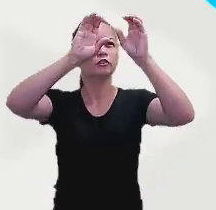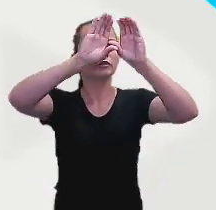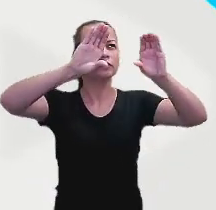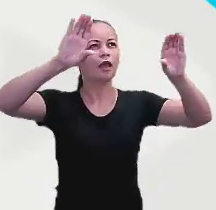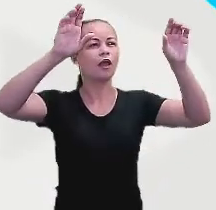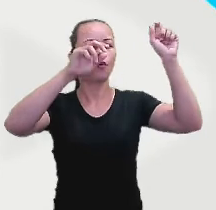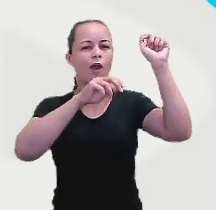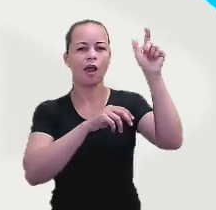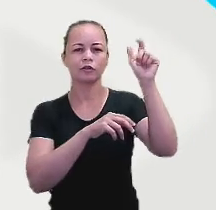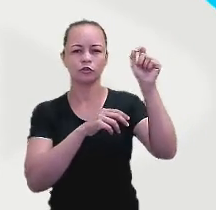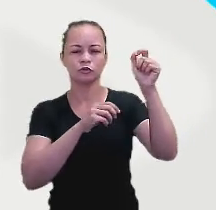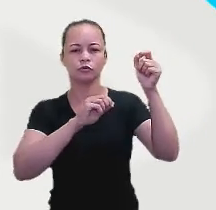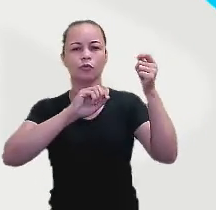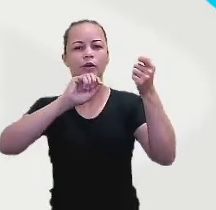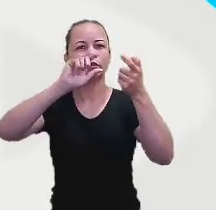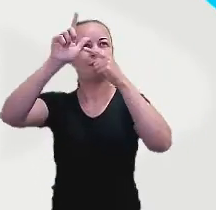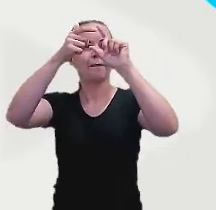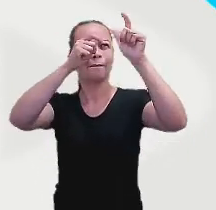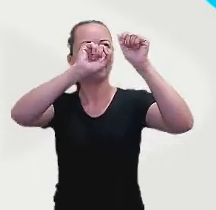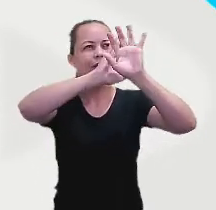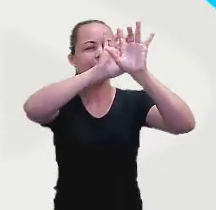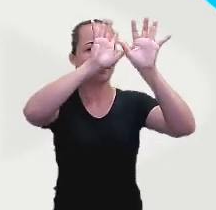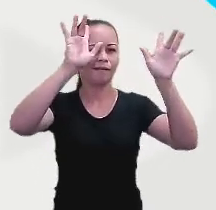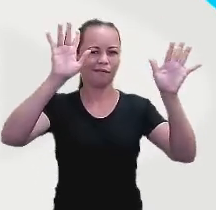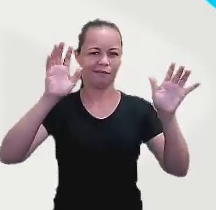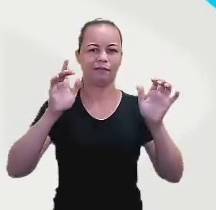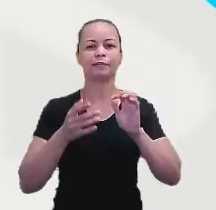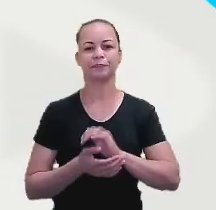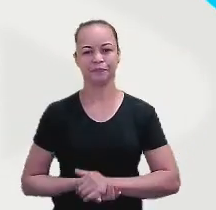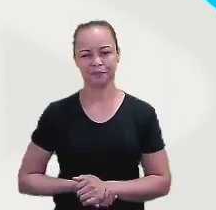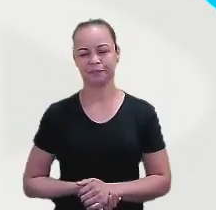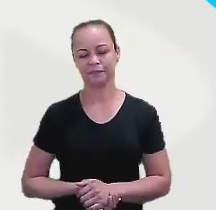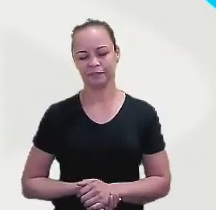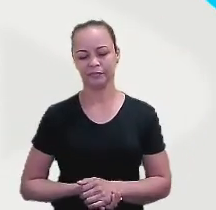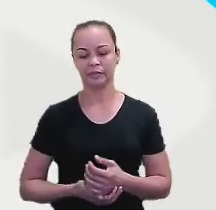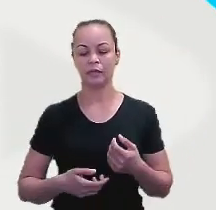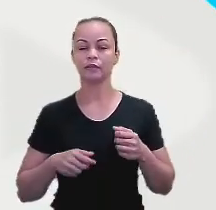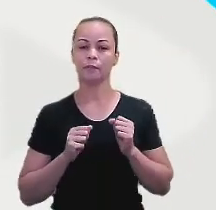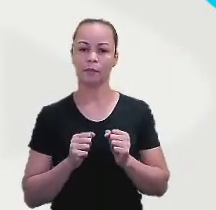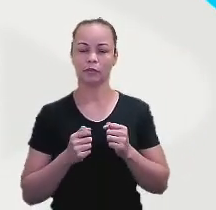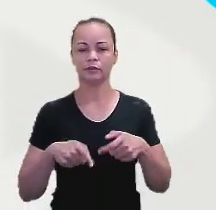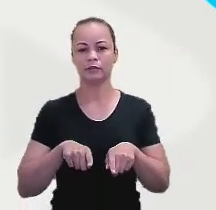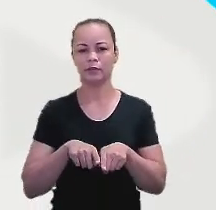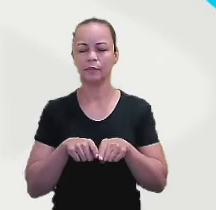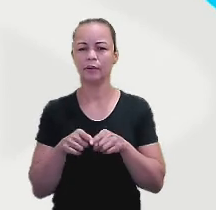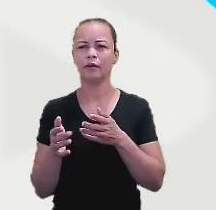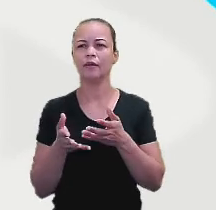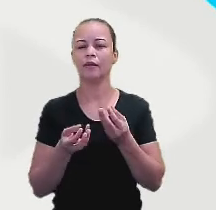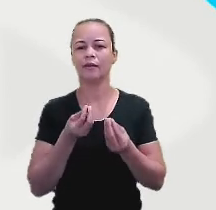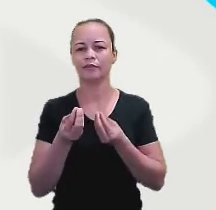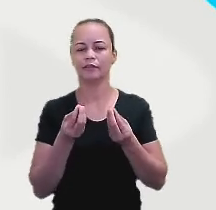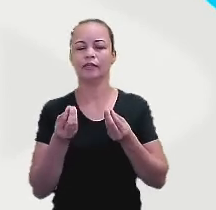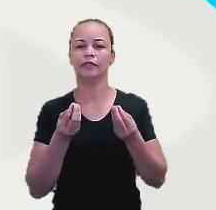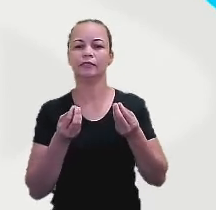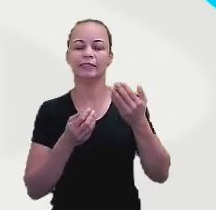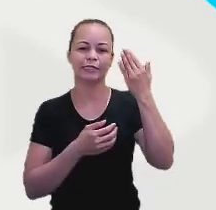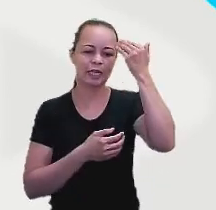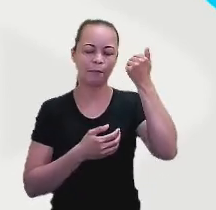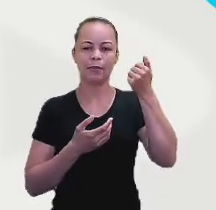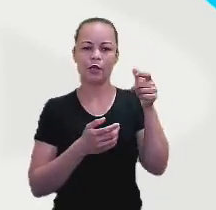azul, né? Brilham as estrelas no céu azul. Também pode ser sobressair, brilhar, né, como